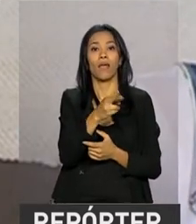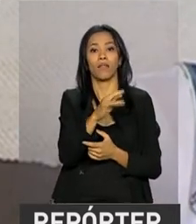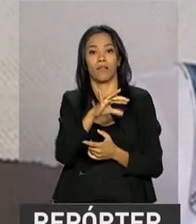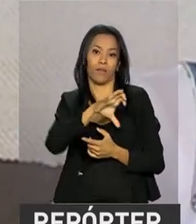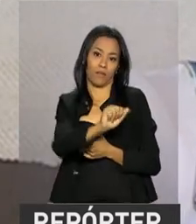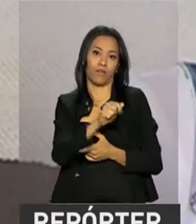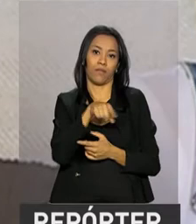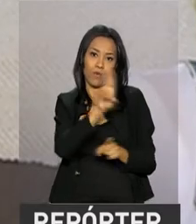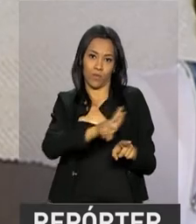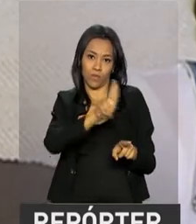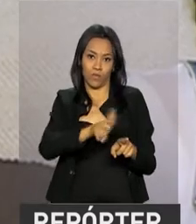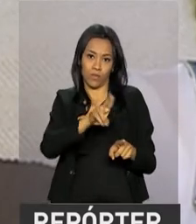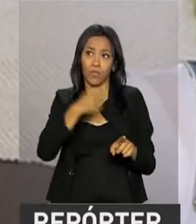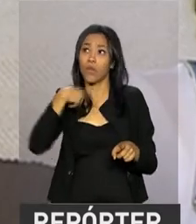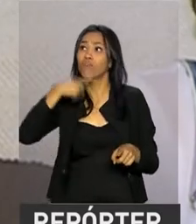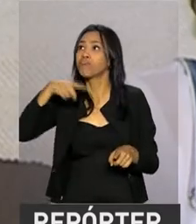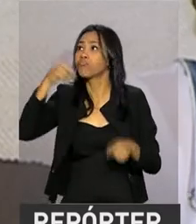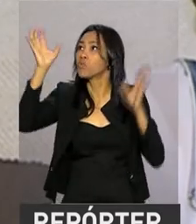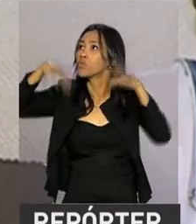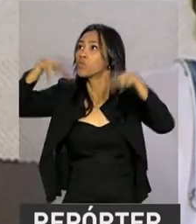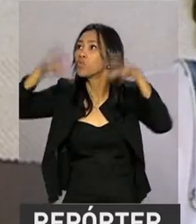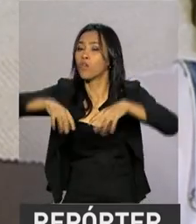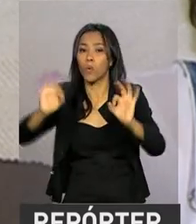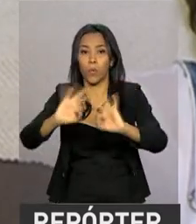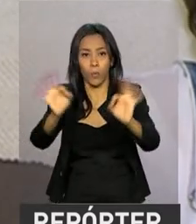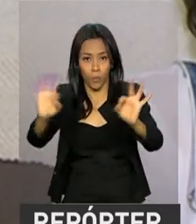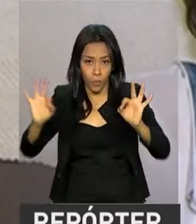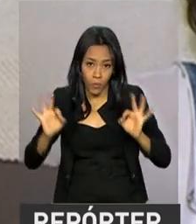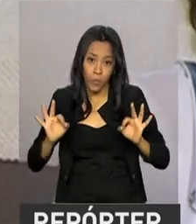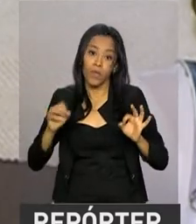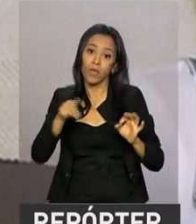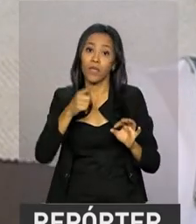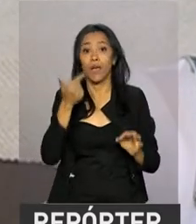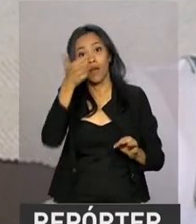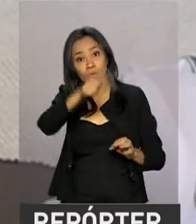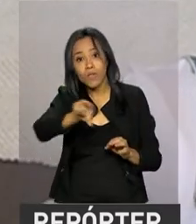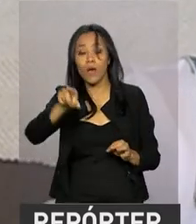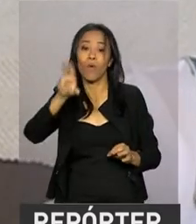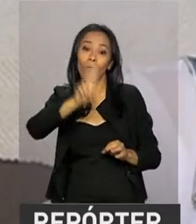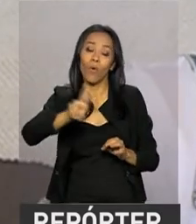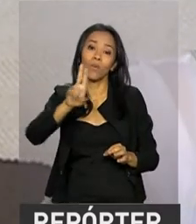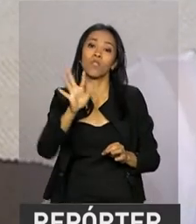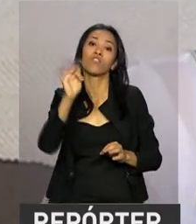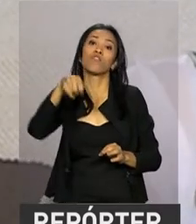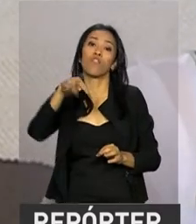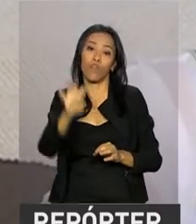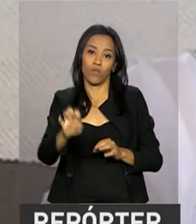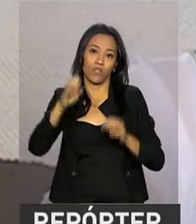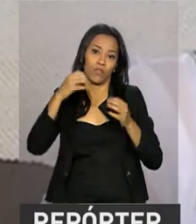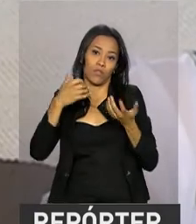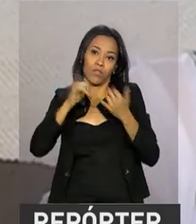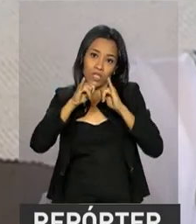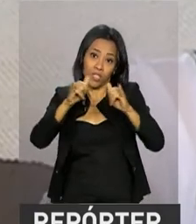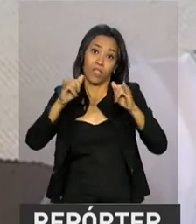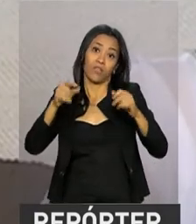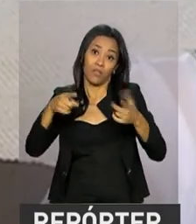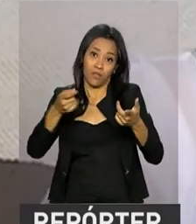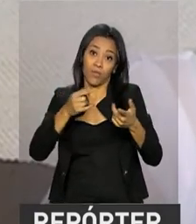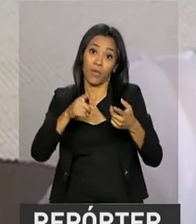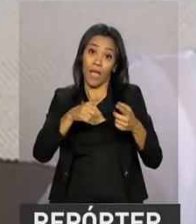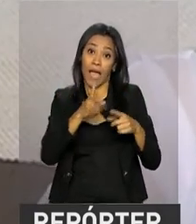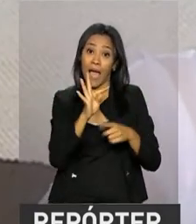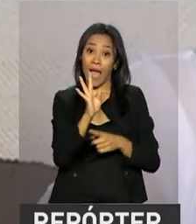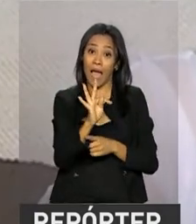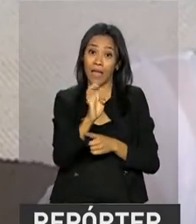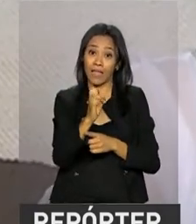reservatórios por que não se viu né e aí eles acabam usando outras fontes de energia que são extremamente poluentes a termelétrica é